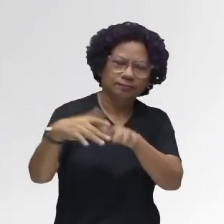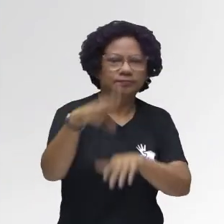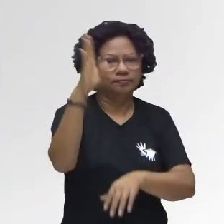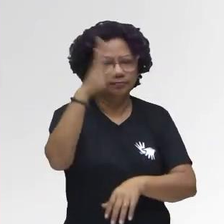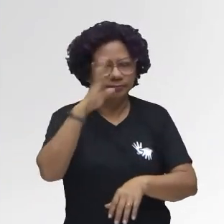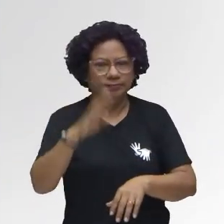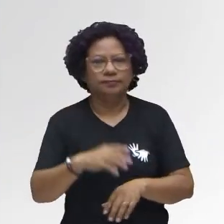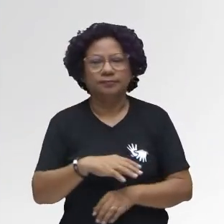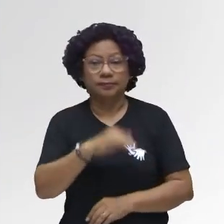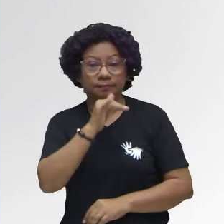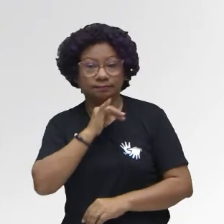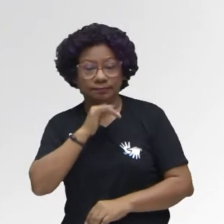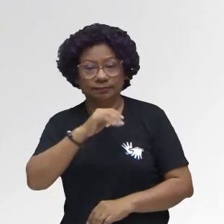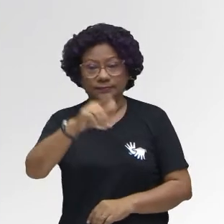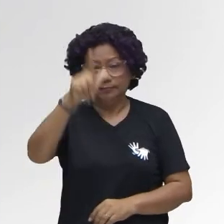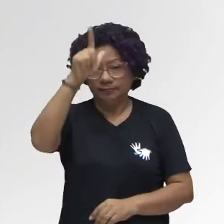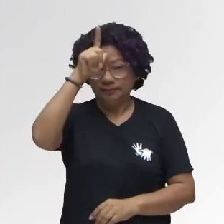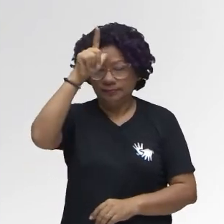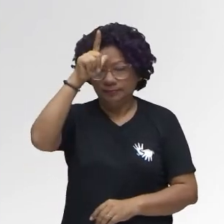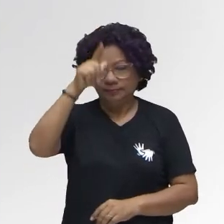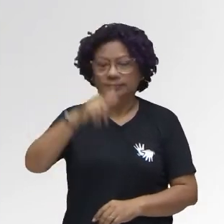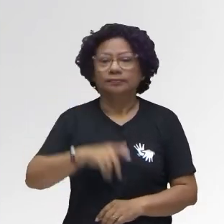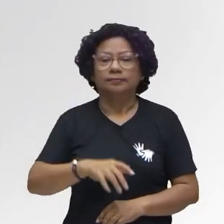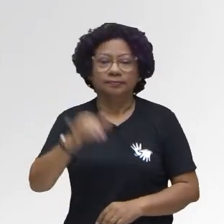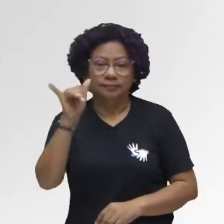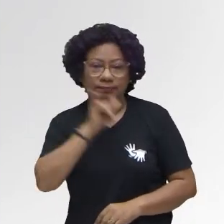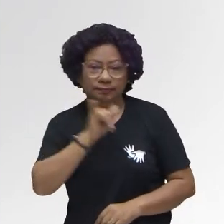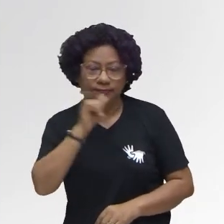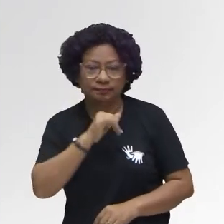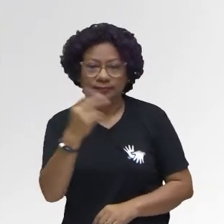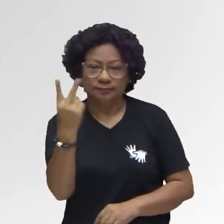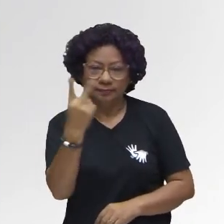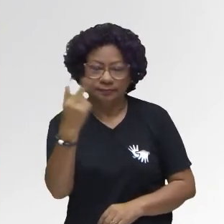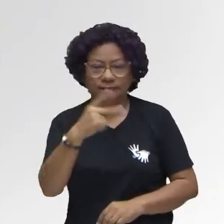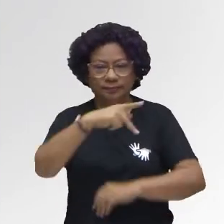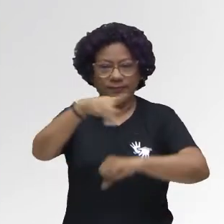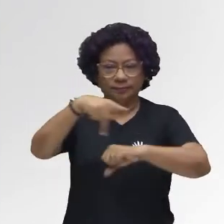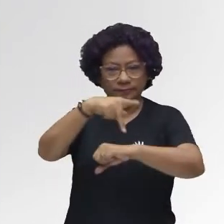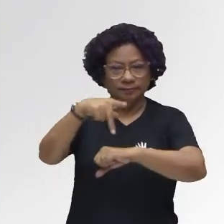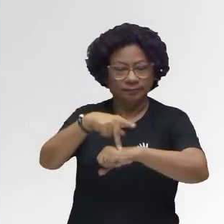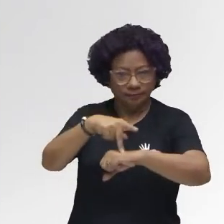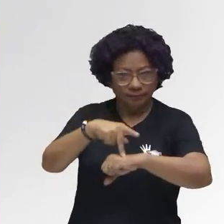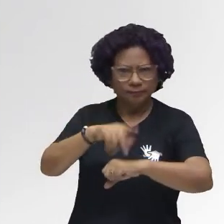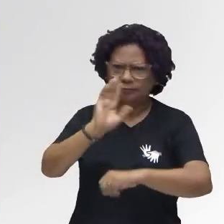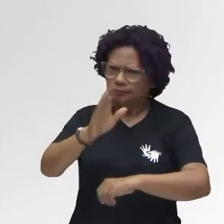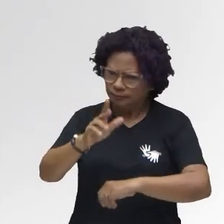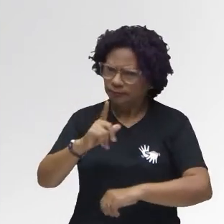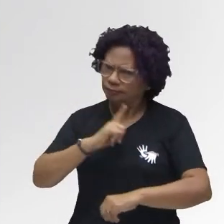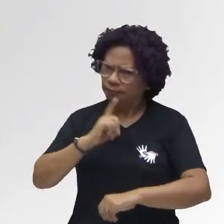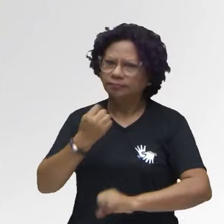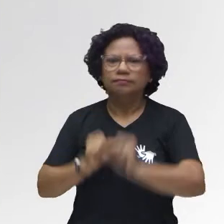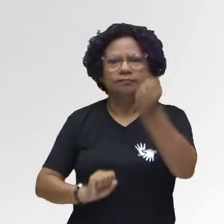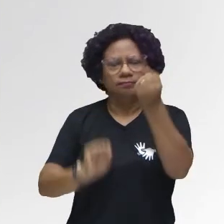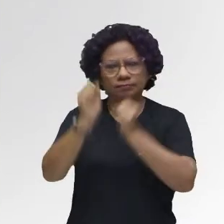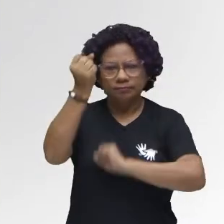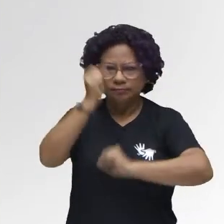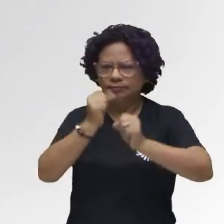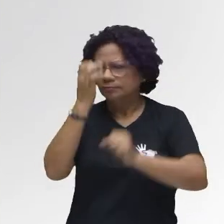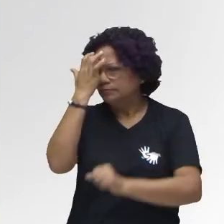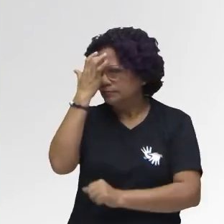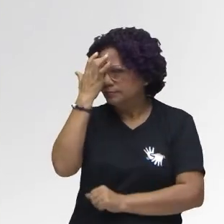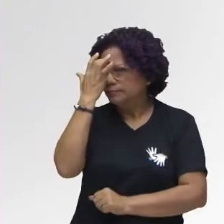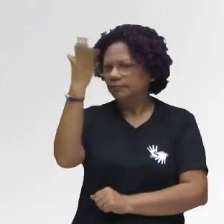Alemanha e a Itália, como está destacado, são alguns dos países que já tinham indústria. Então isso vai facilitar